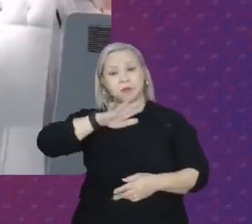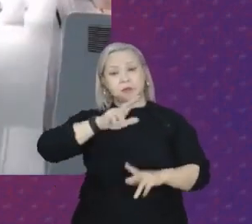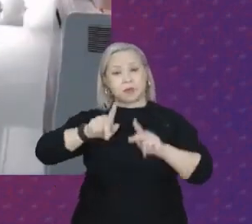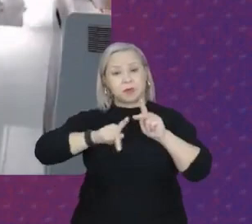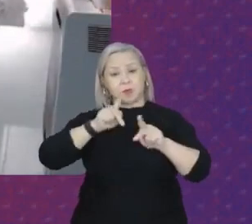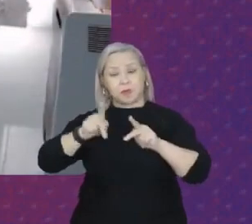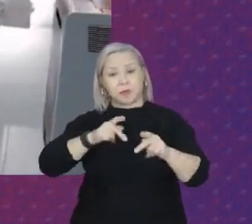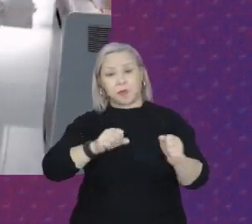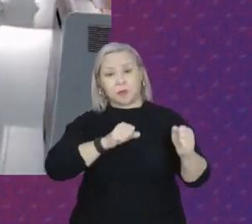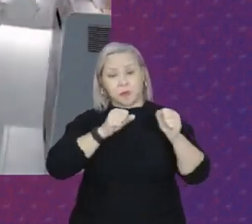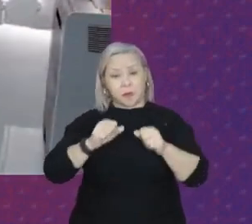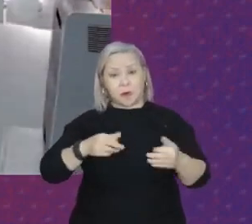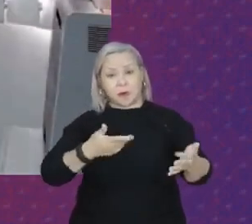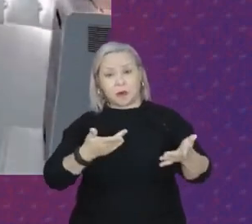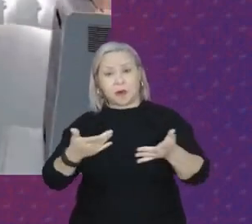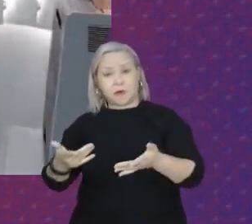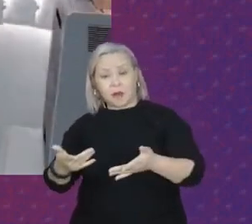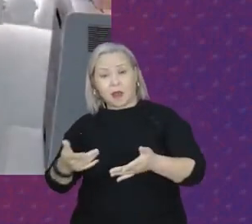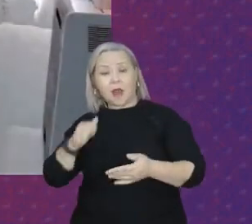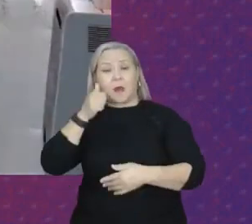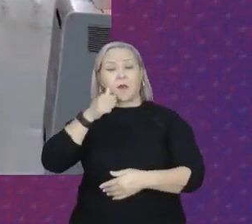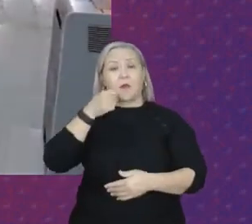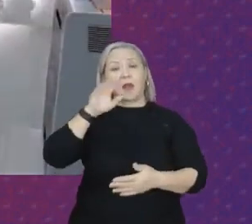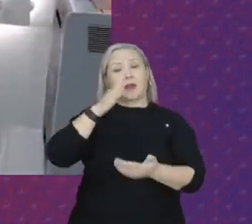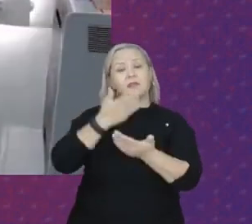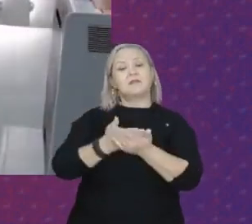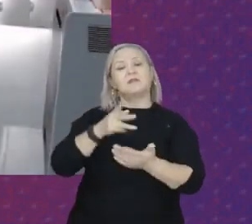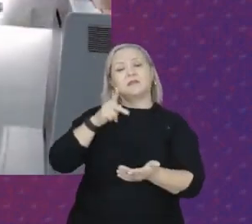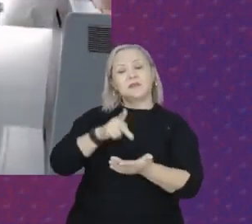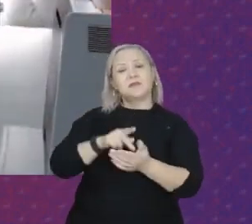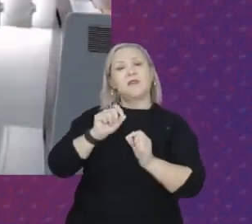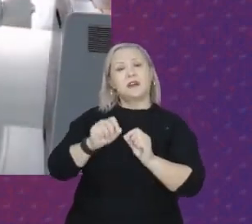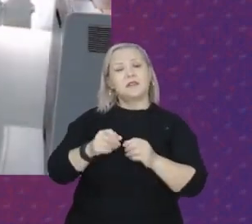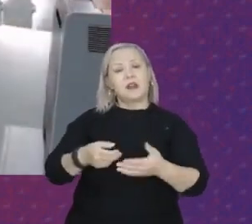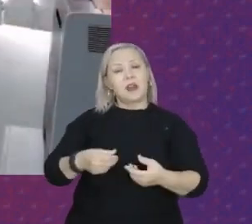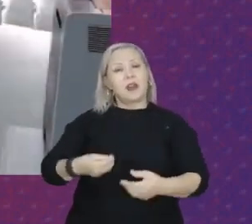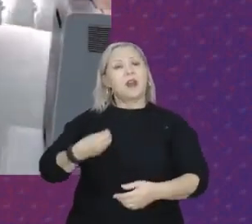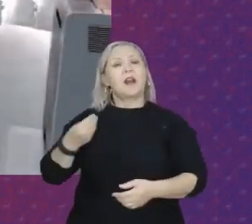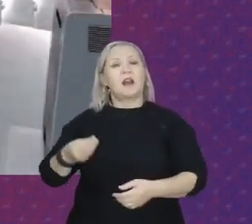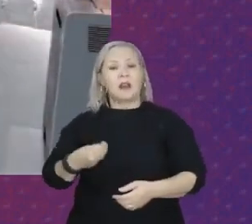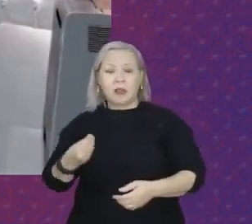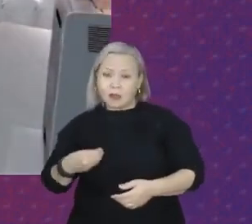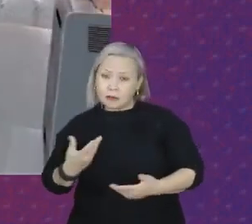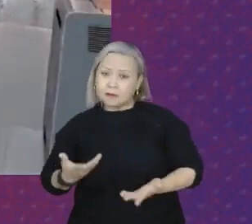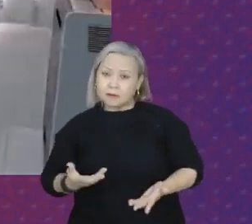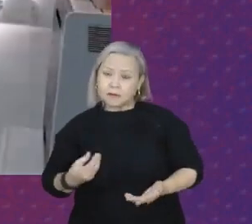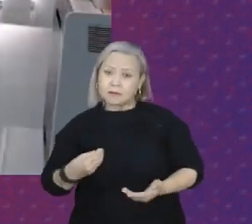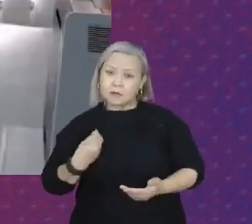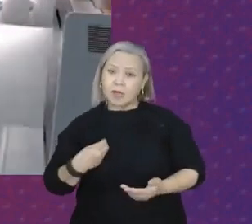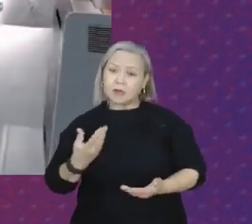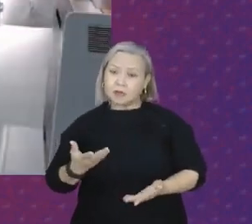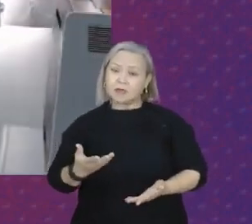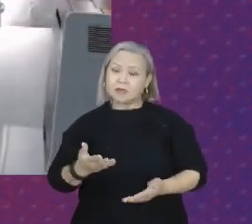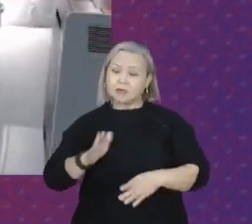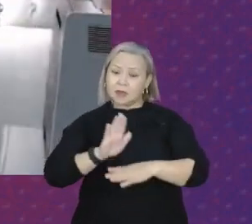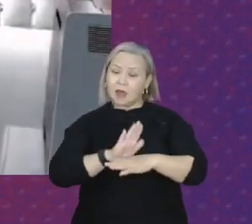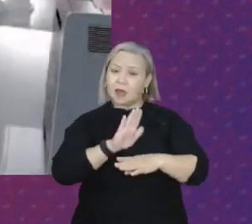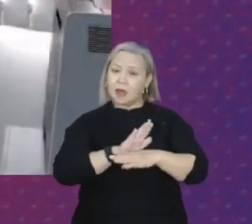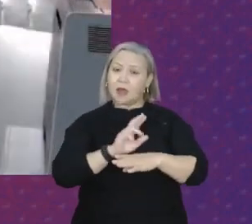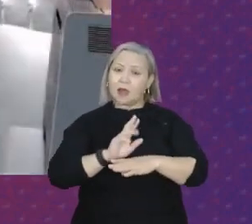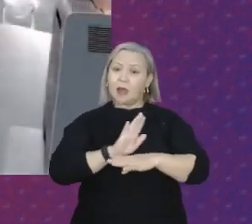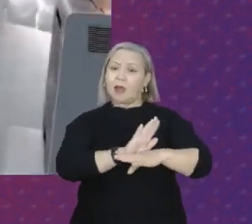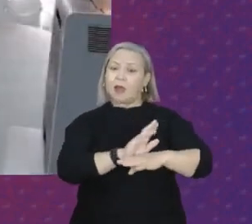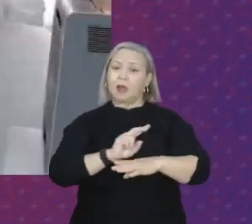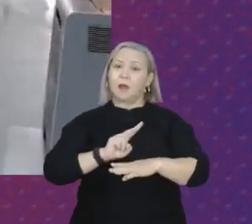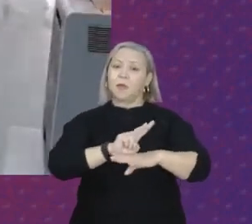também pode levar a mulher a crer que, de fato, ela tem suporte, está respaldada socialmente